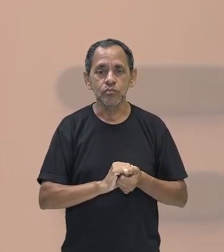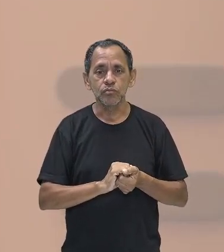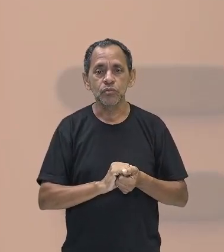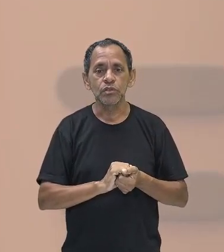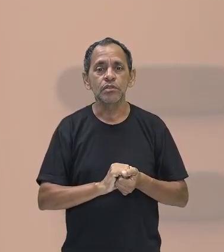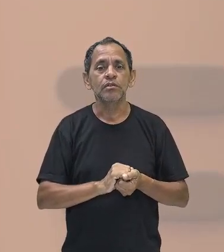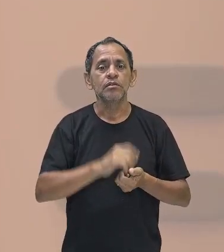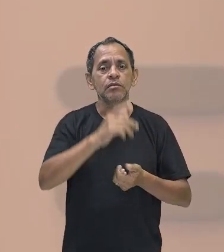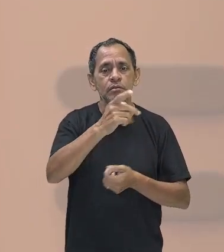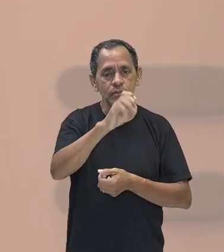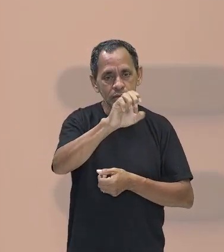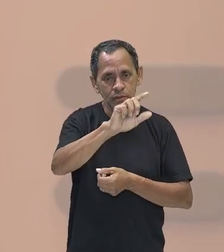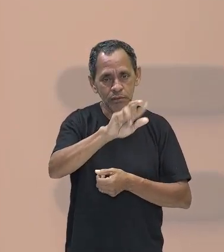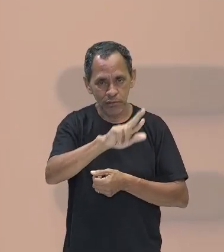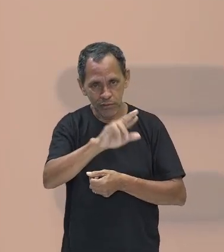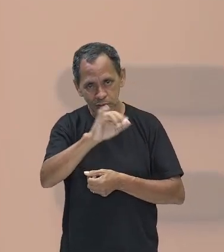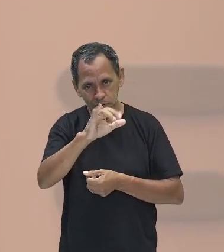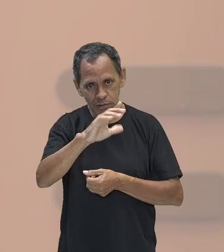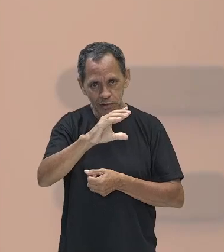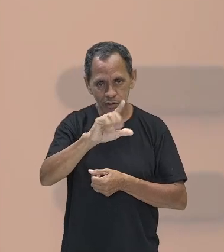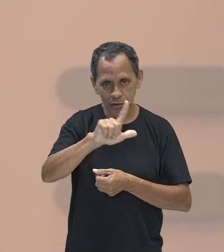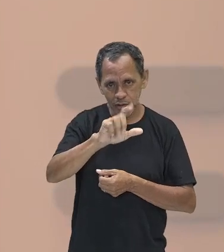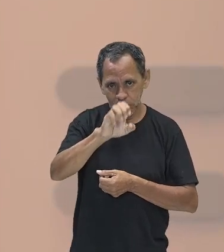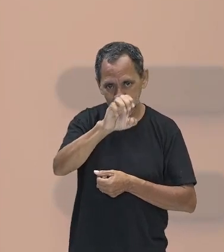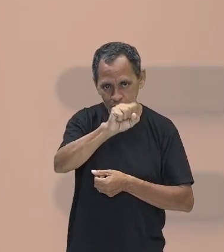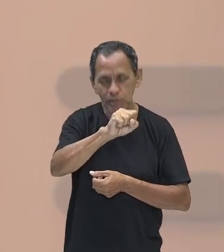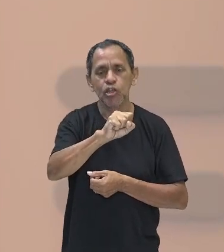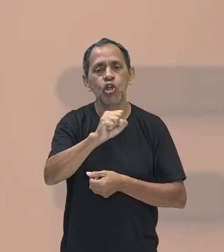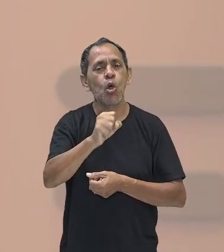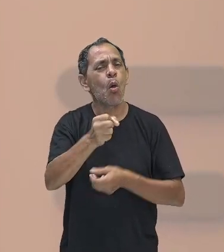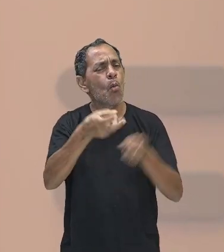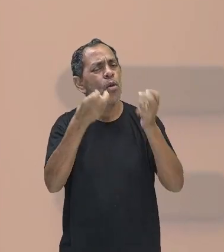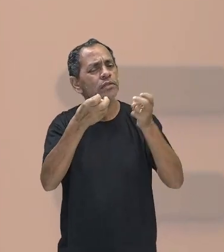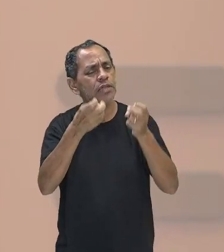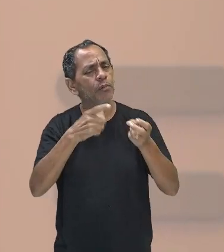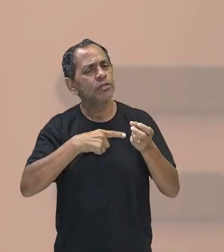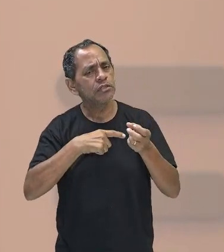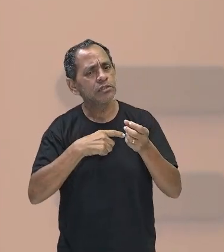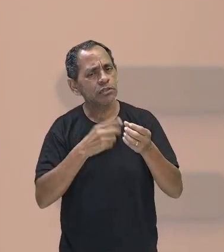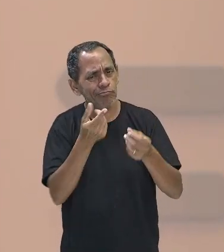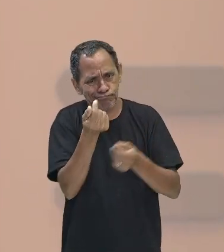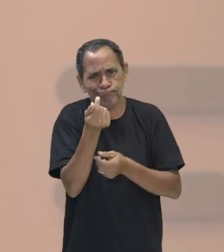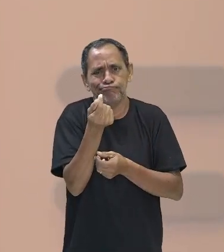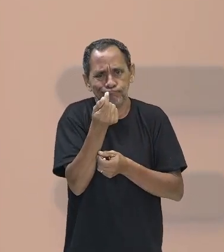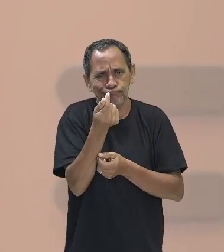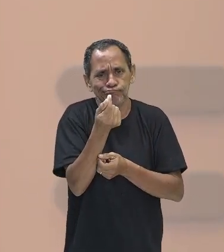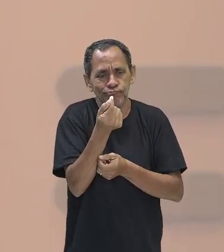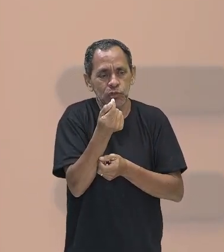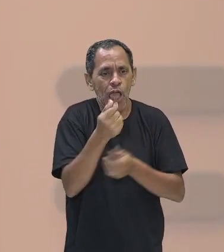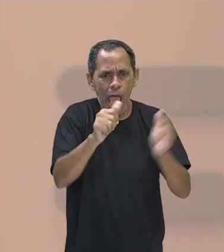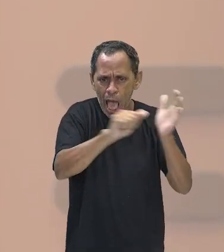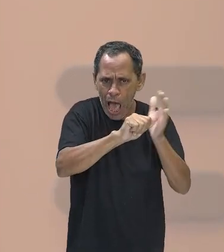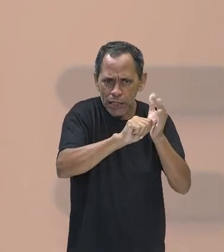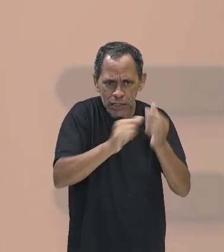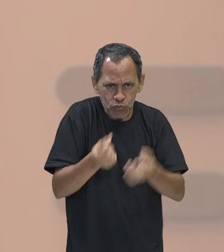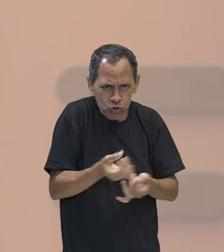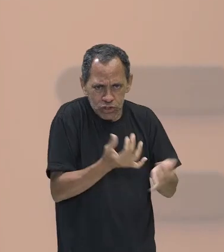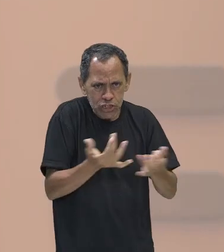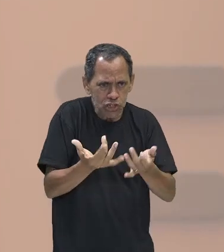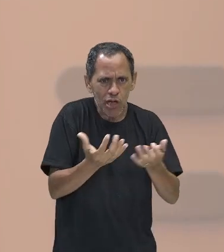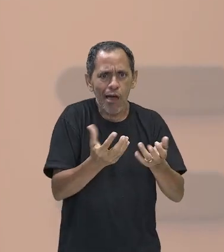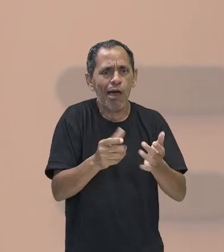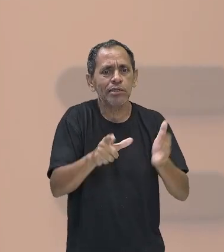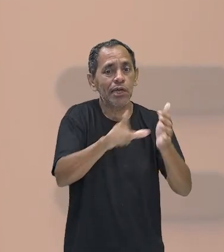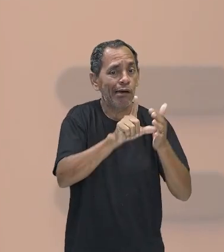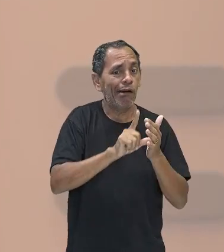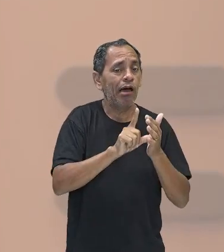ele vai fazer? Ele vai perceber que tem muito dinheiro. Atenas ela foi incendiada, não é mesmo, pelos povos persas. Então, o que eu vou fazer?